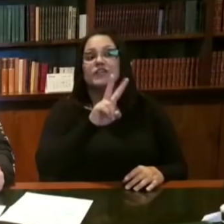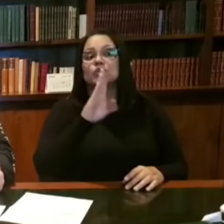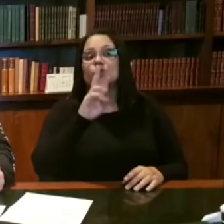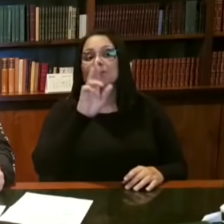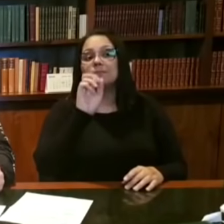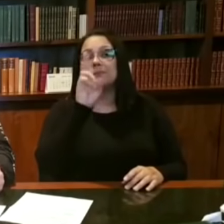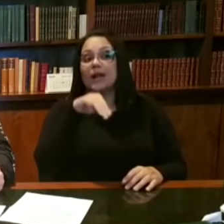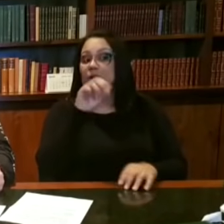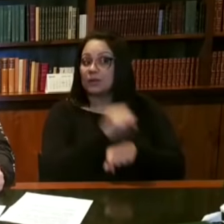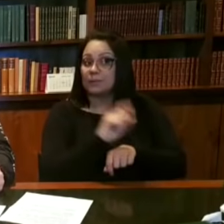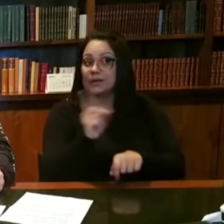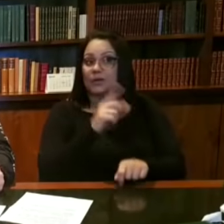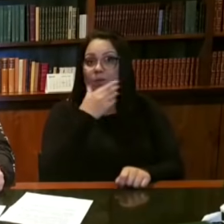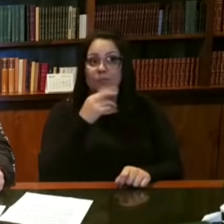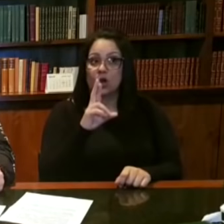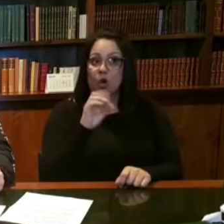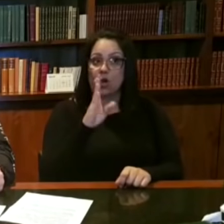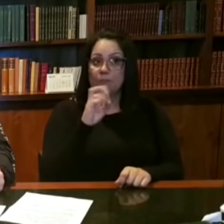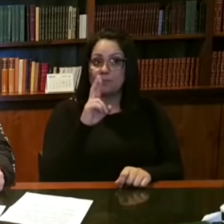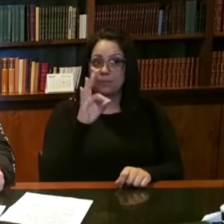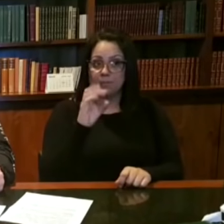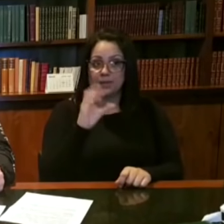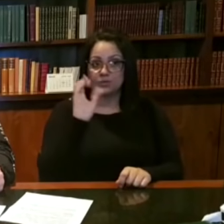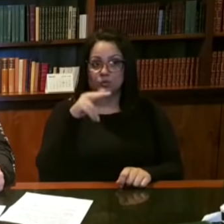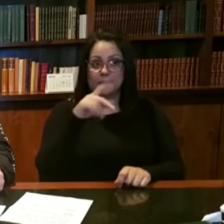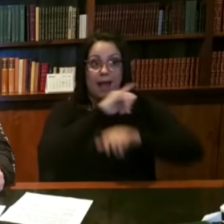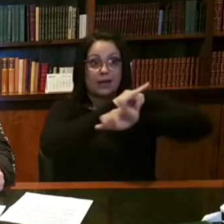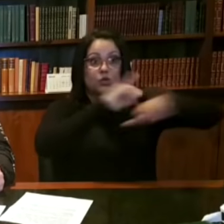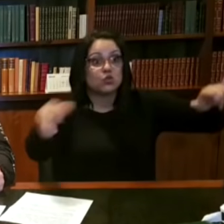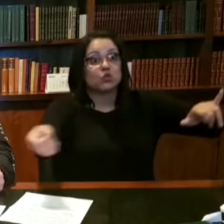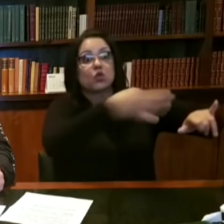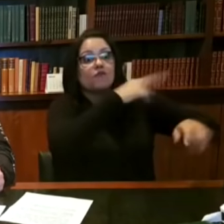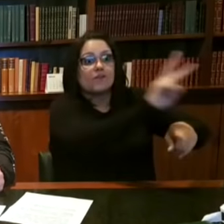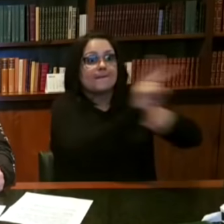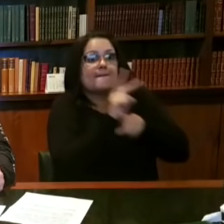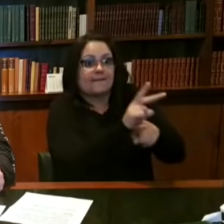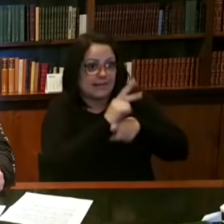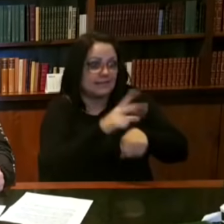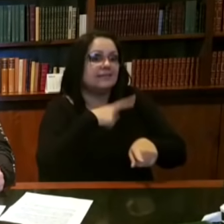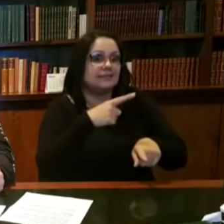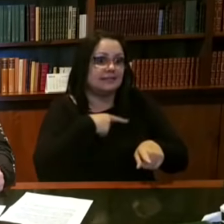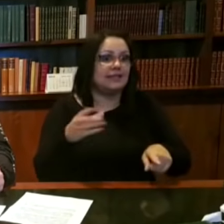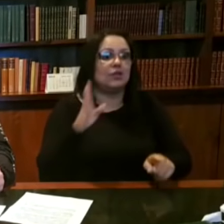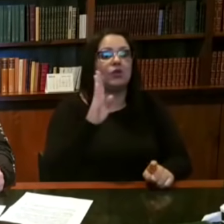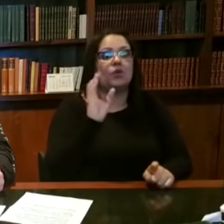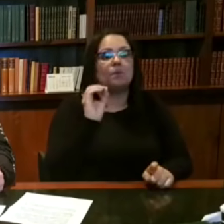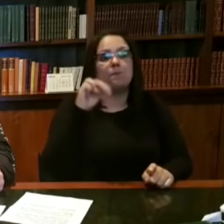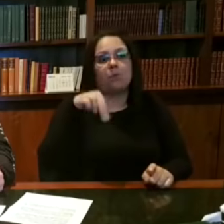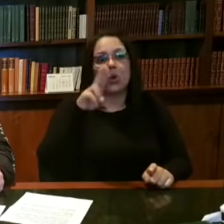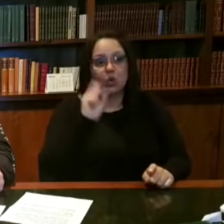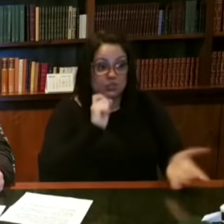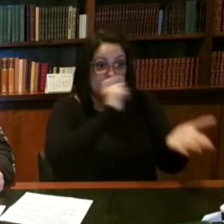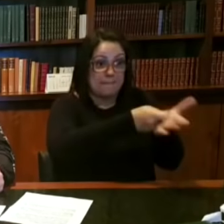não, Roberto Campos já anunciou outro programa ontem de crédito, de novo, um melhor ainda, e nós estamos estudando até o bônus de adimplência, que é o